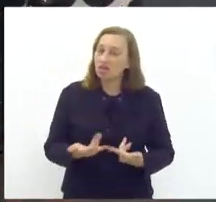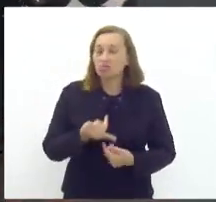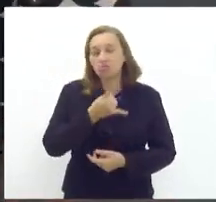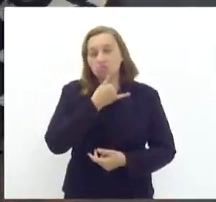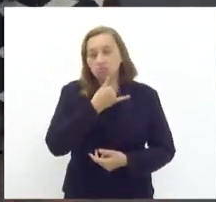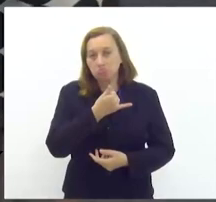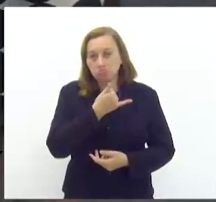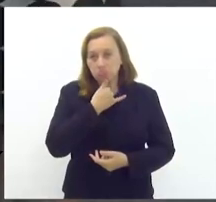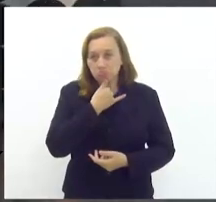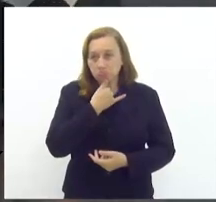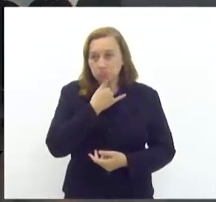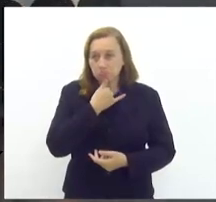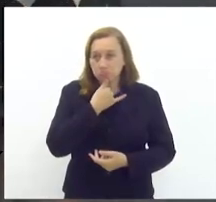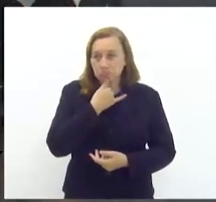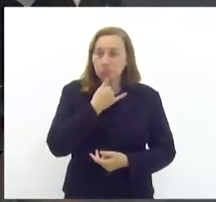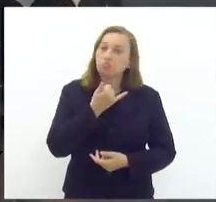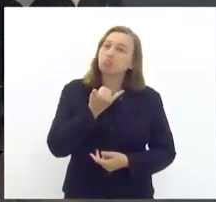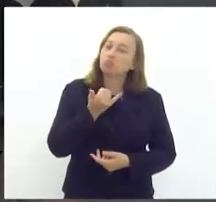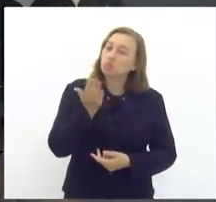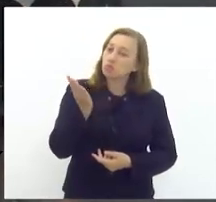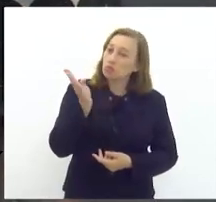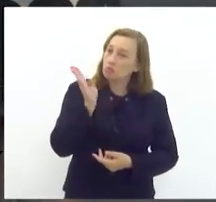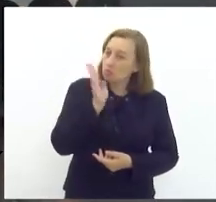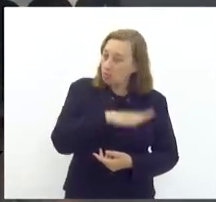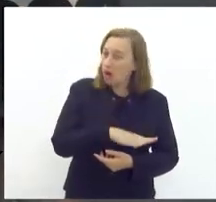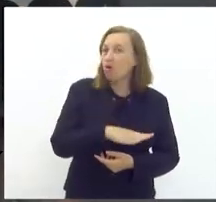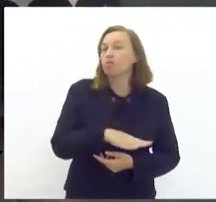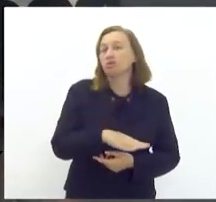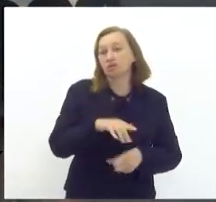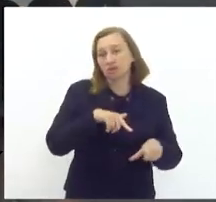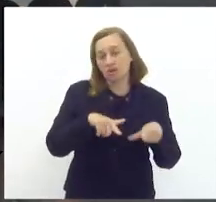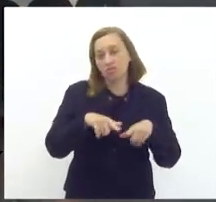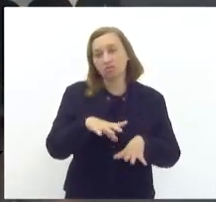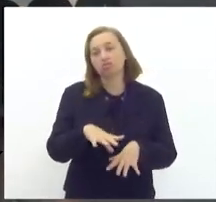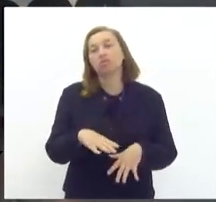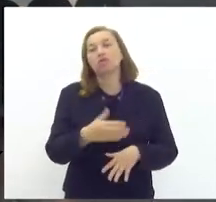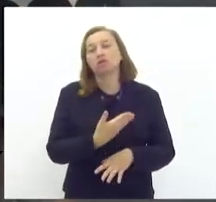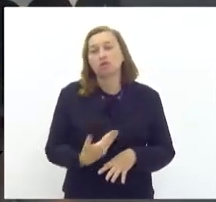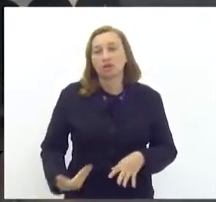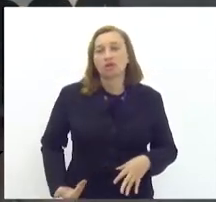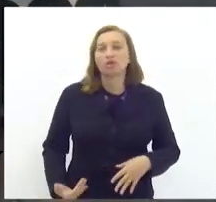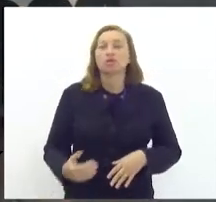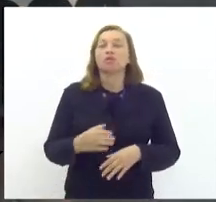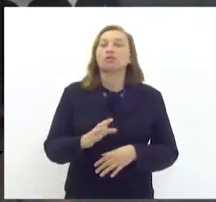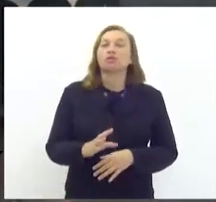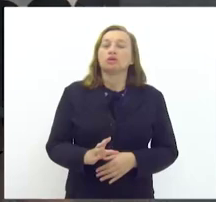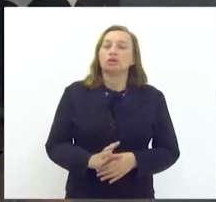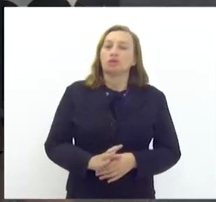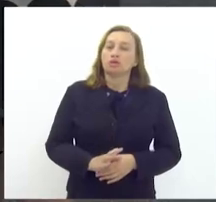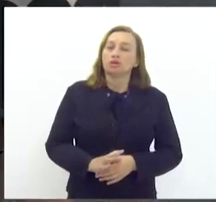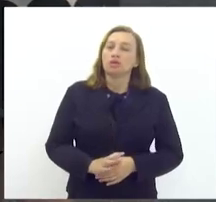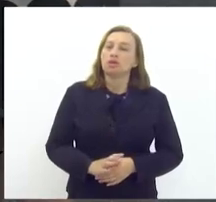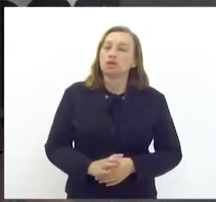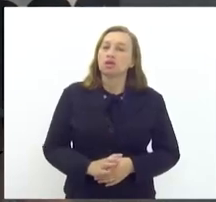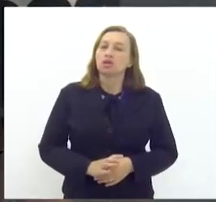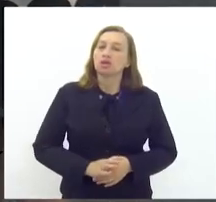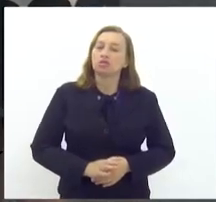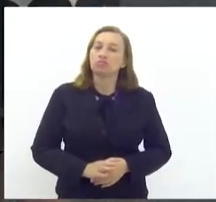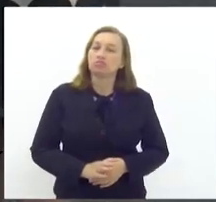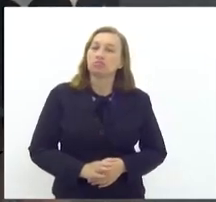diante da Crueldade da desumanidade do governador Cláudio Castro que não teve